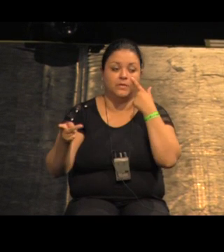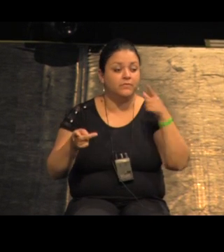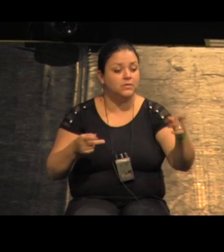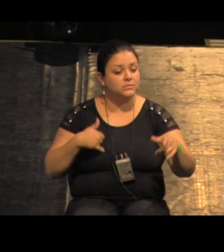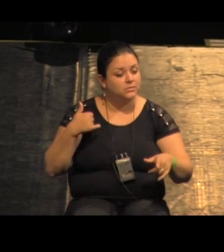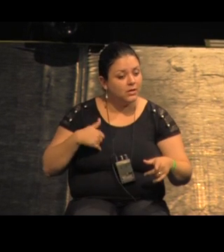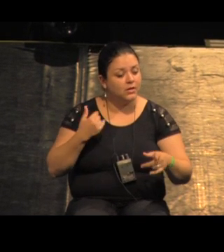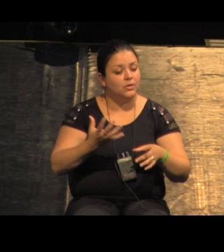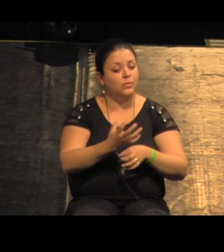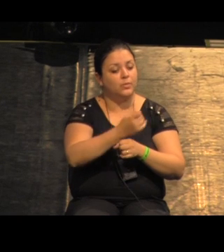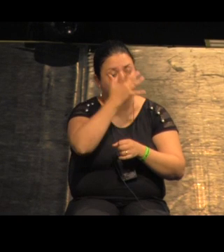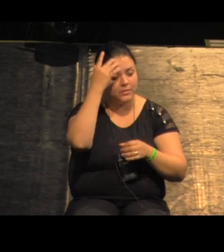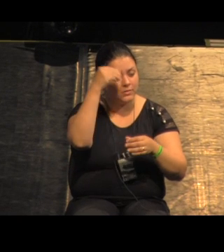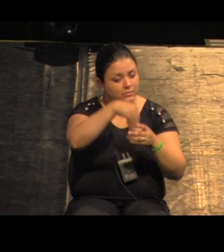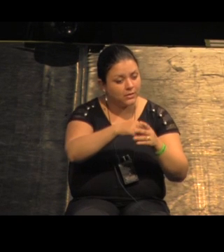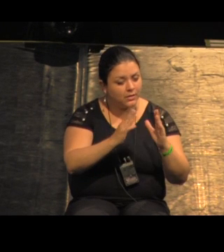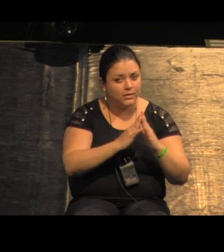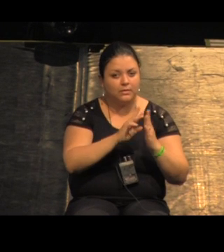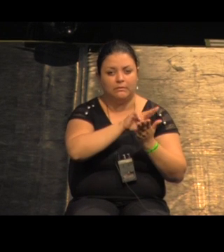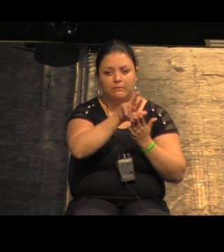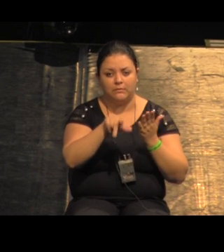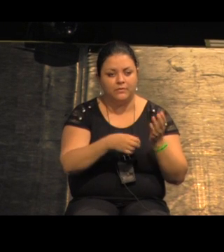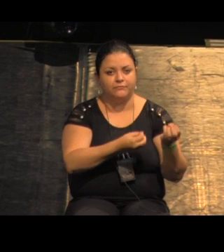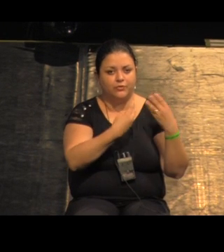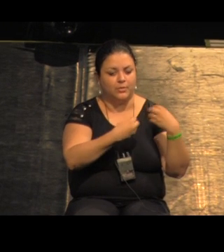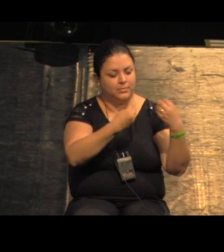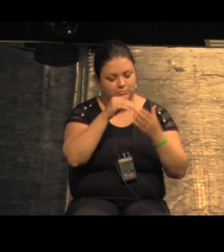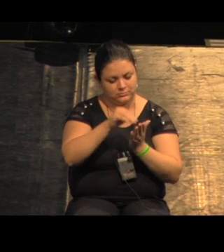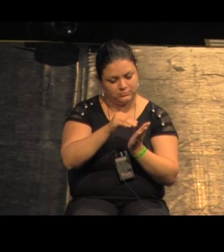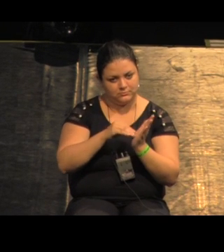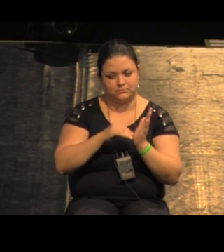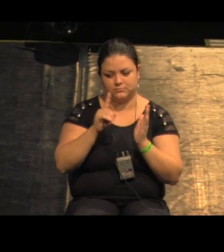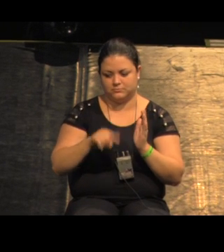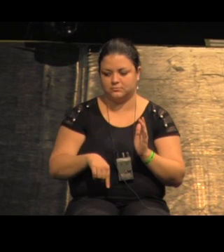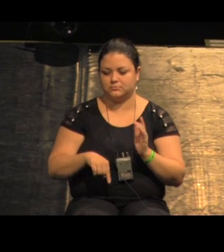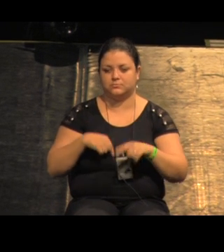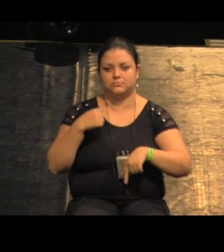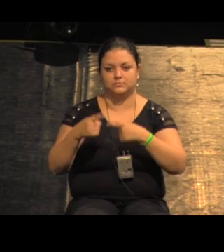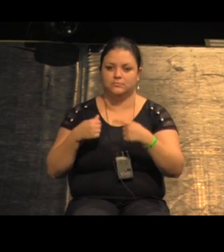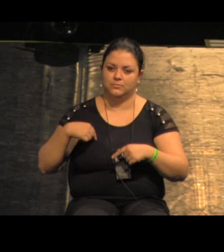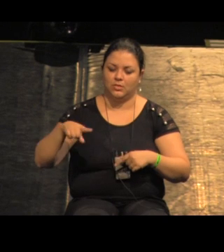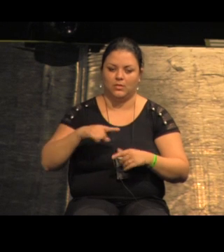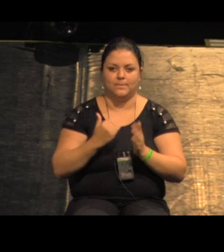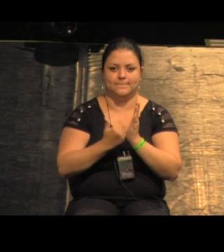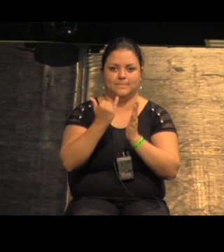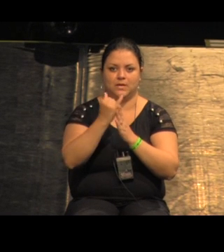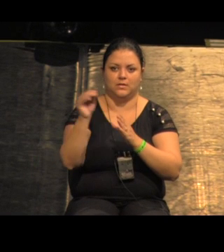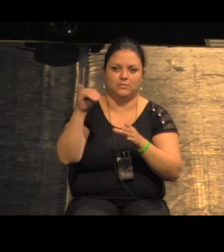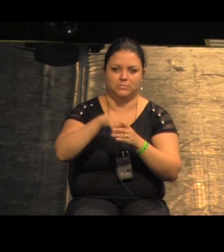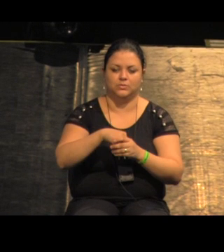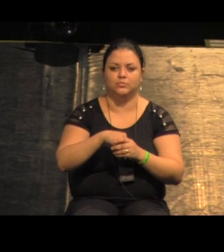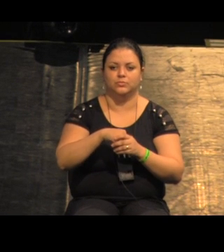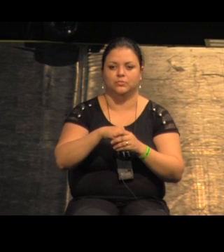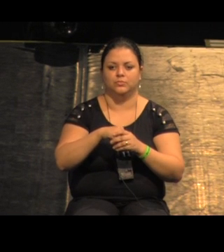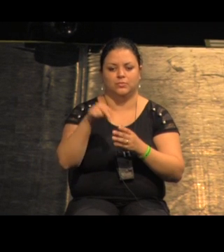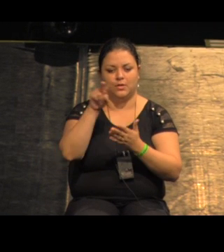idade é um trabalho incrível e a gente complementou fazendo uma leitura das construções e das condições de